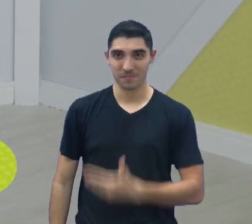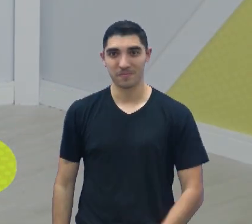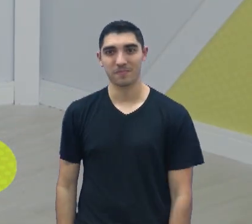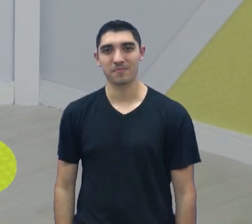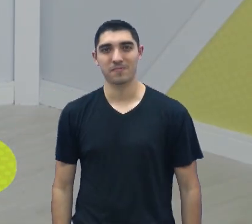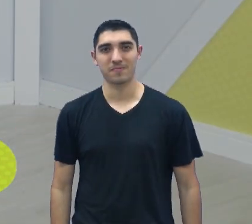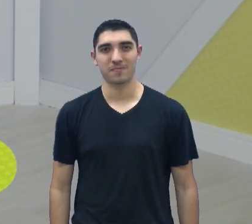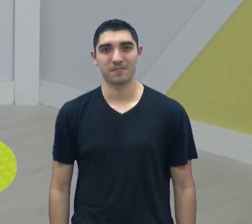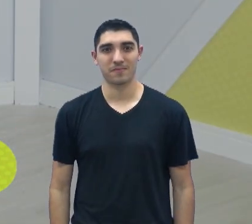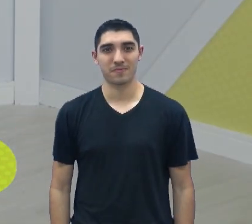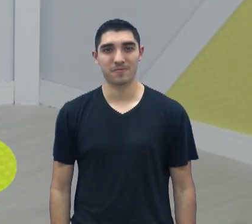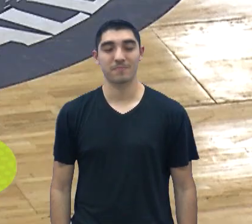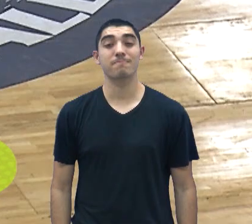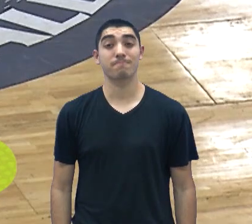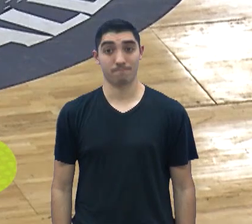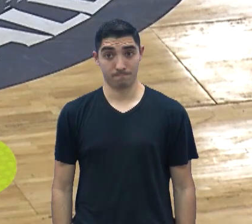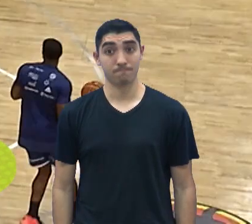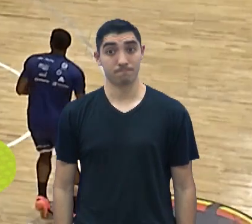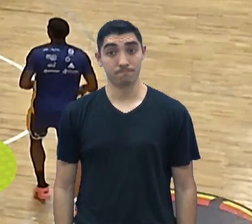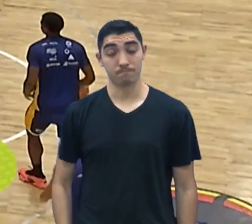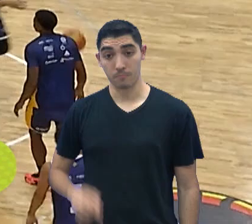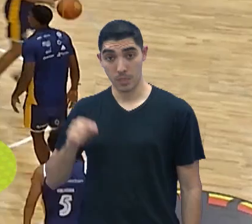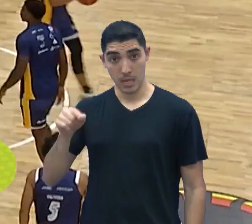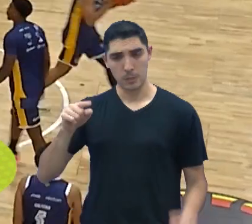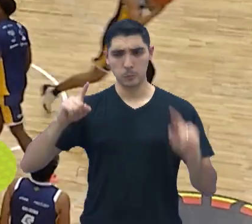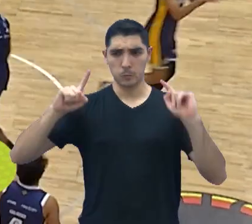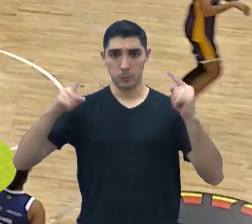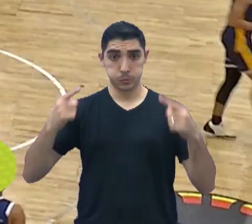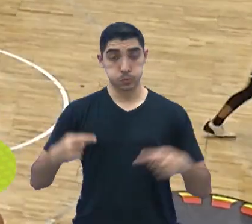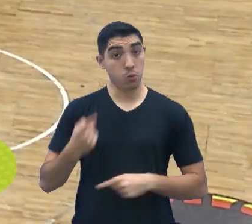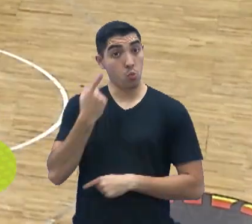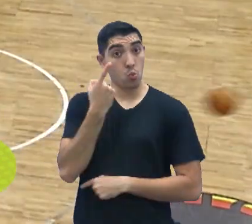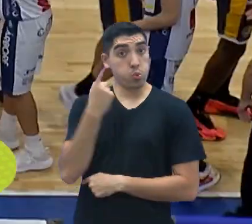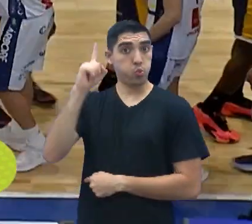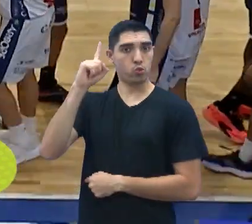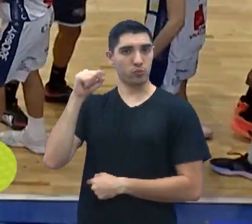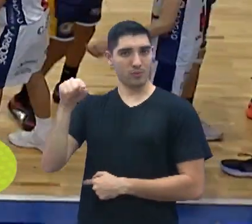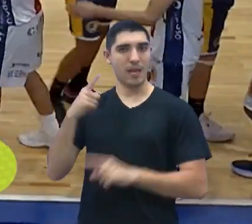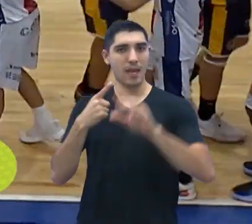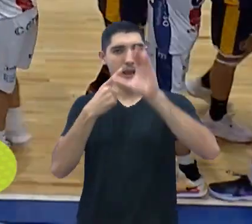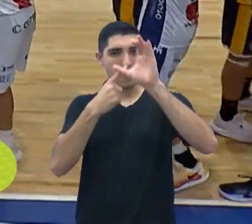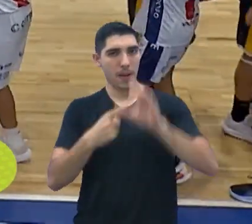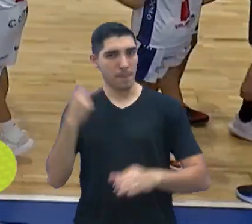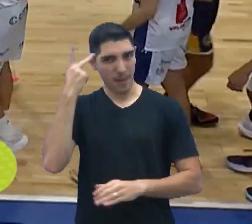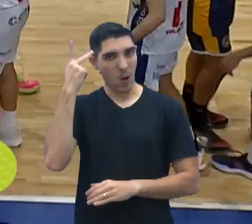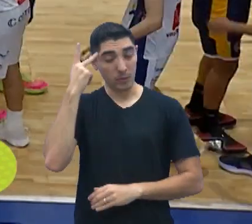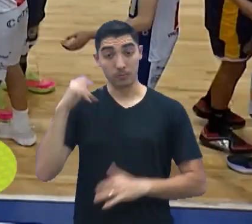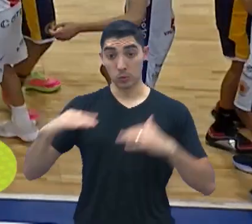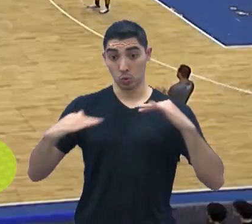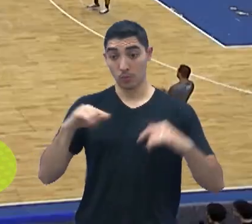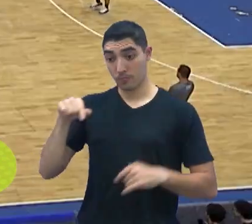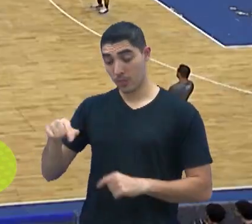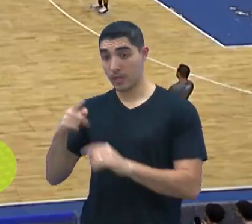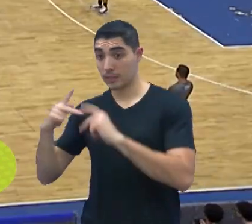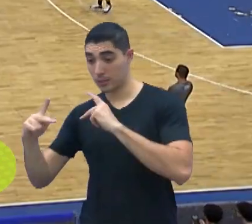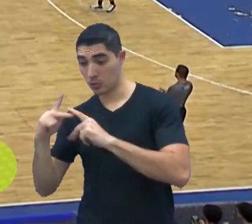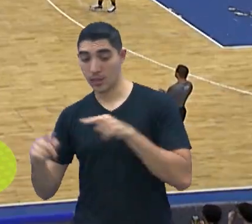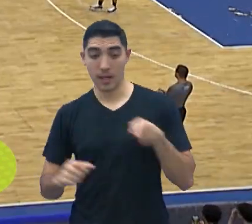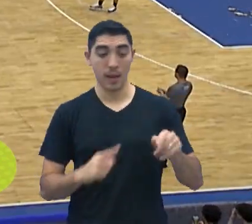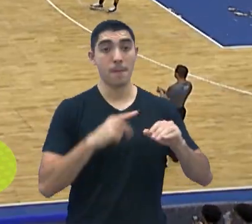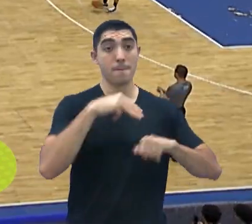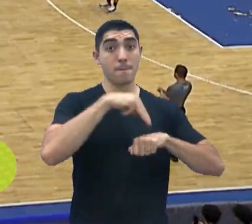Para encerrar a fase de realinhamento, o São José recebeu o Mogi, um clássico do basquete na noite